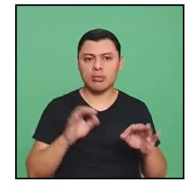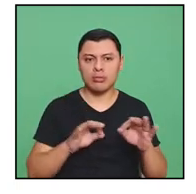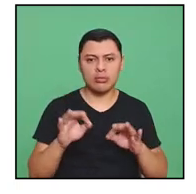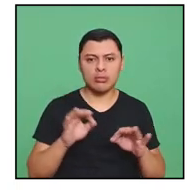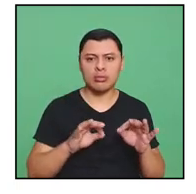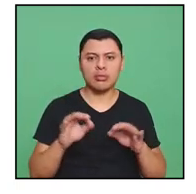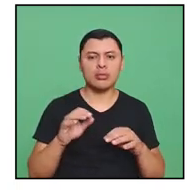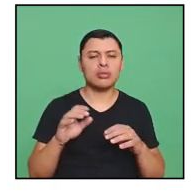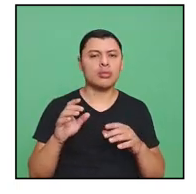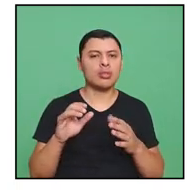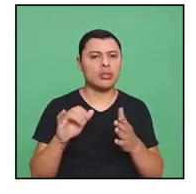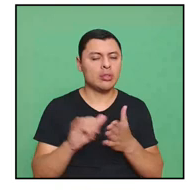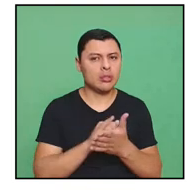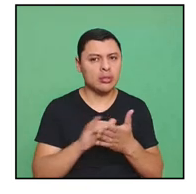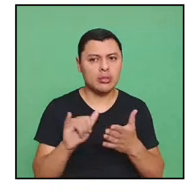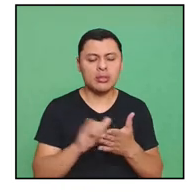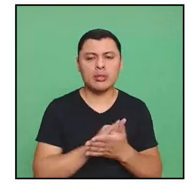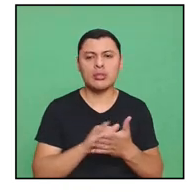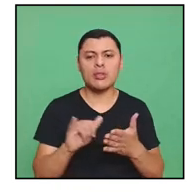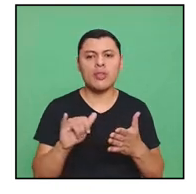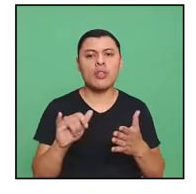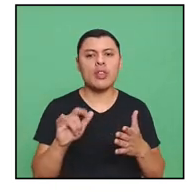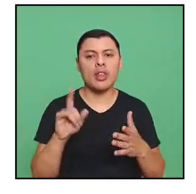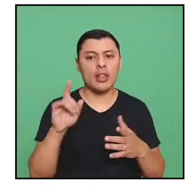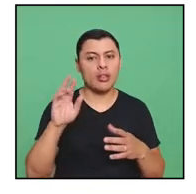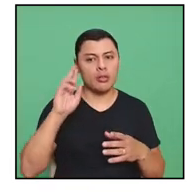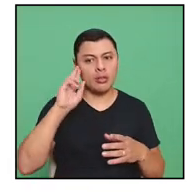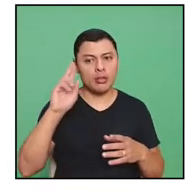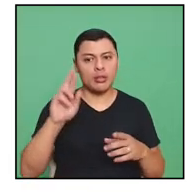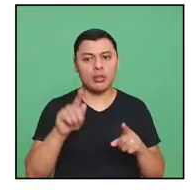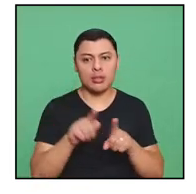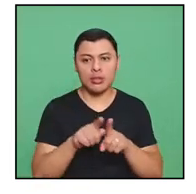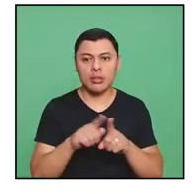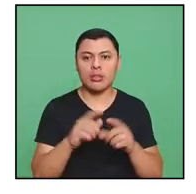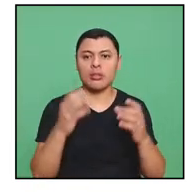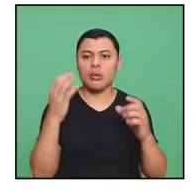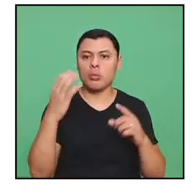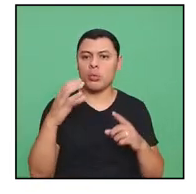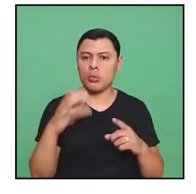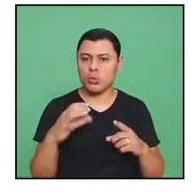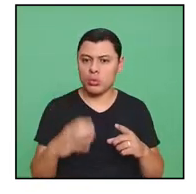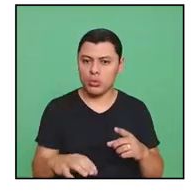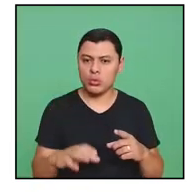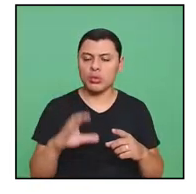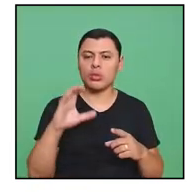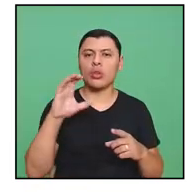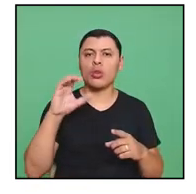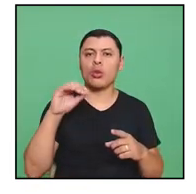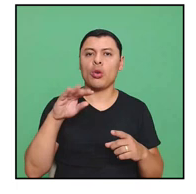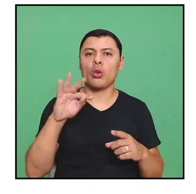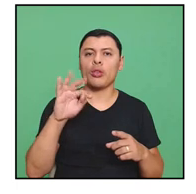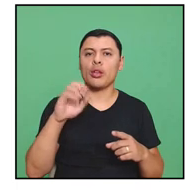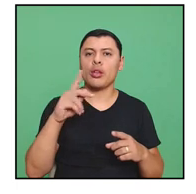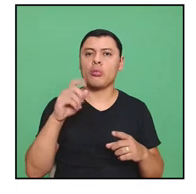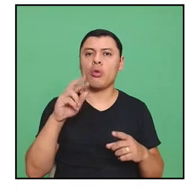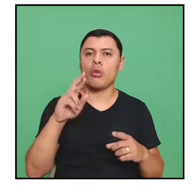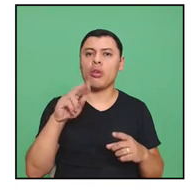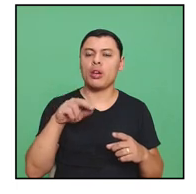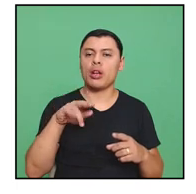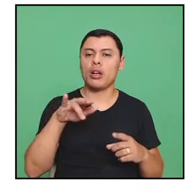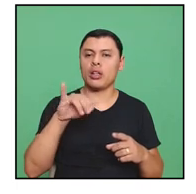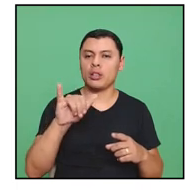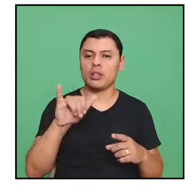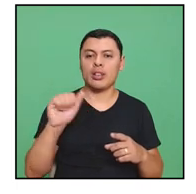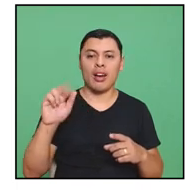York, e responsável também pelos leilões de Post-War e Contemporary Art. Então, Noah, se você está aí